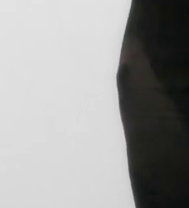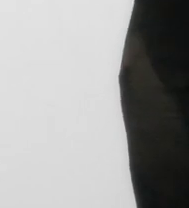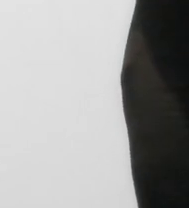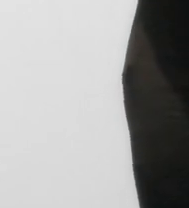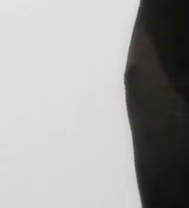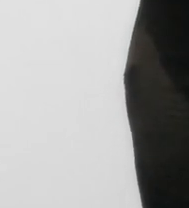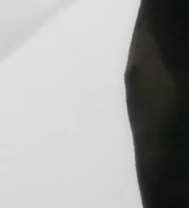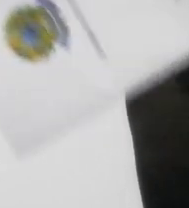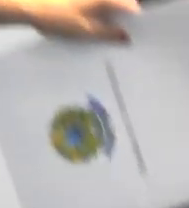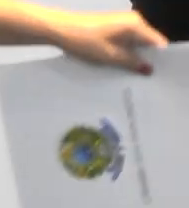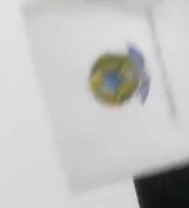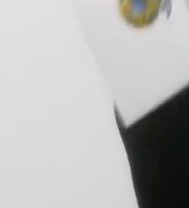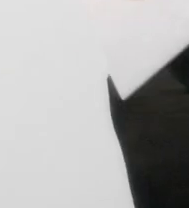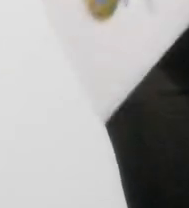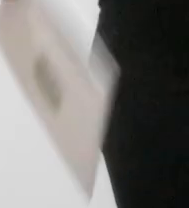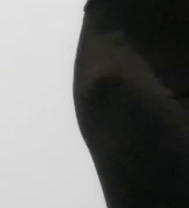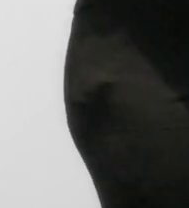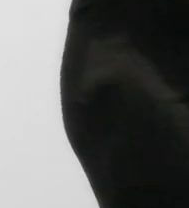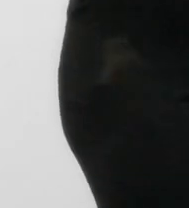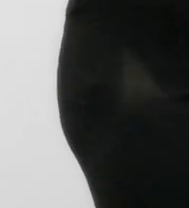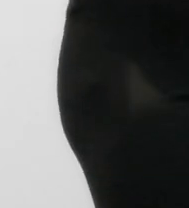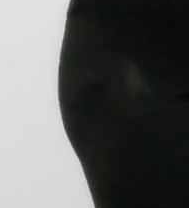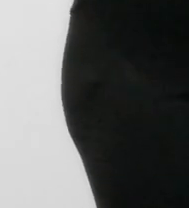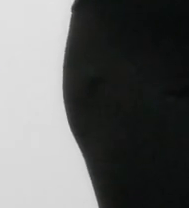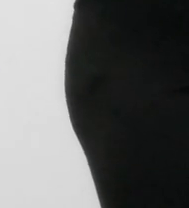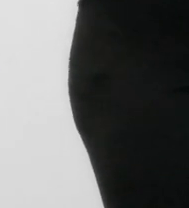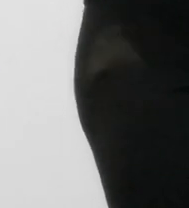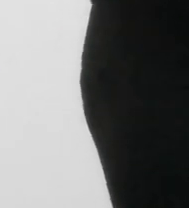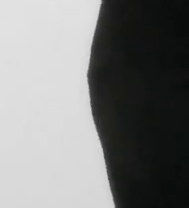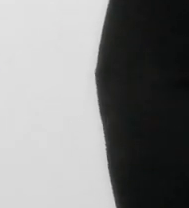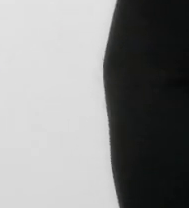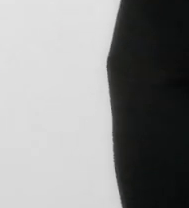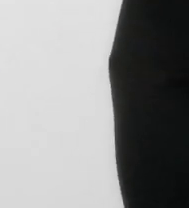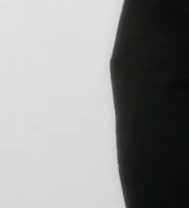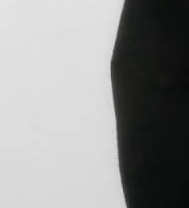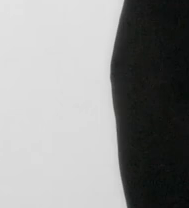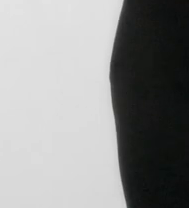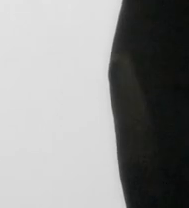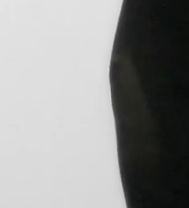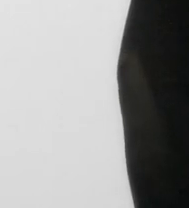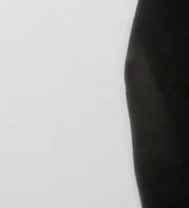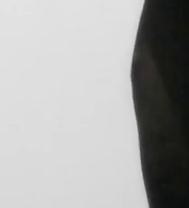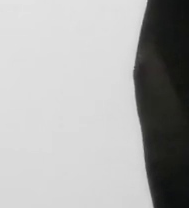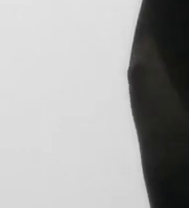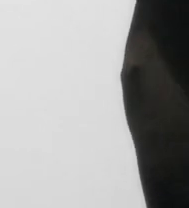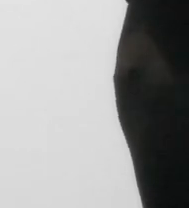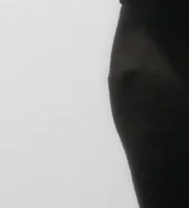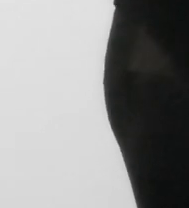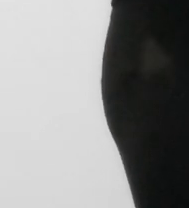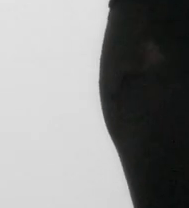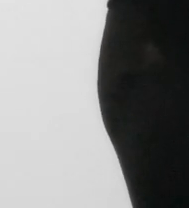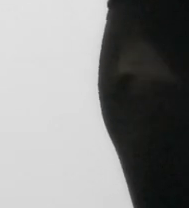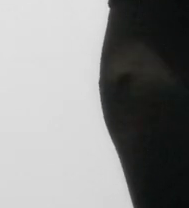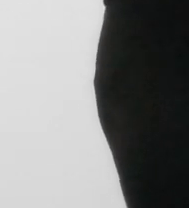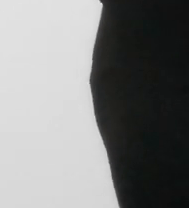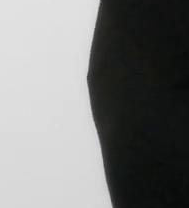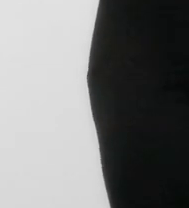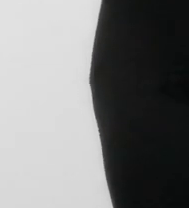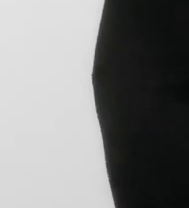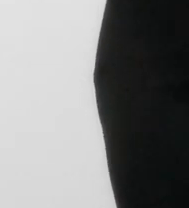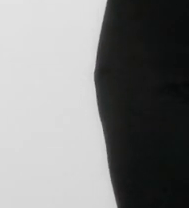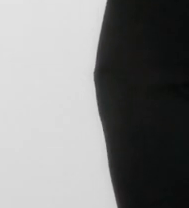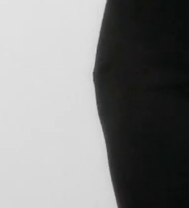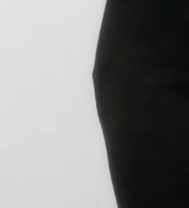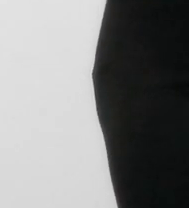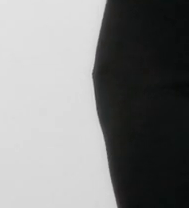tá vazio nessa mesa só se encontra o Senhor entendeu Então parabéns eh tô levando aqui